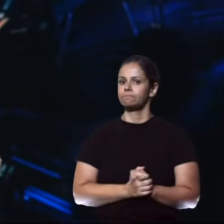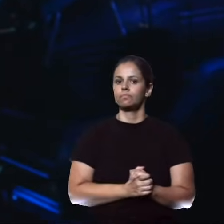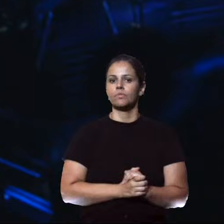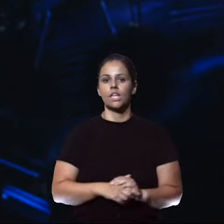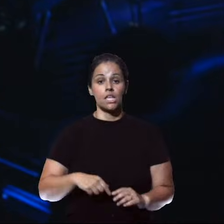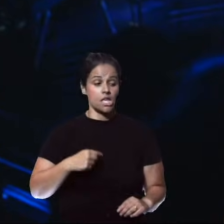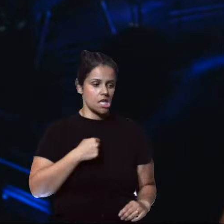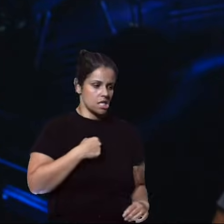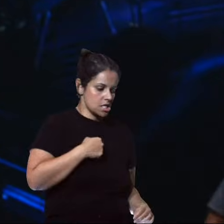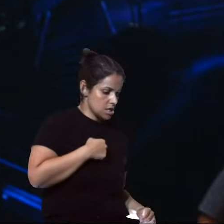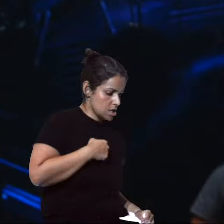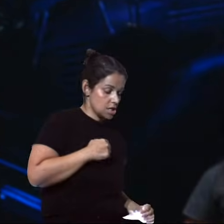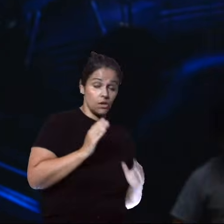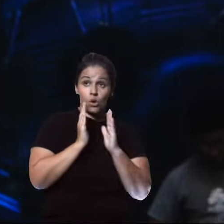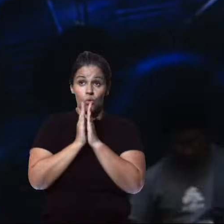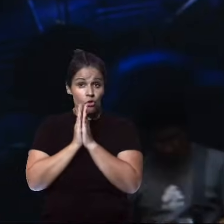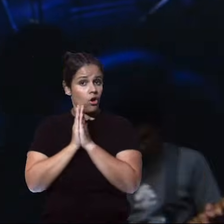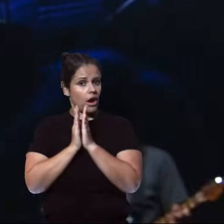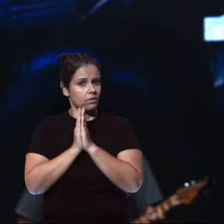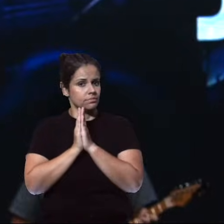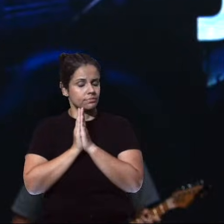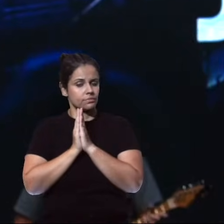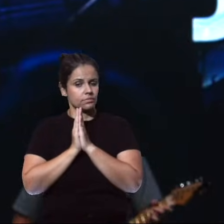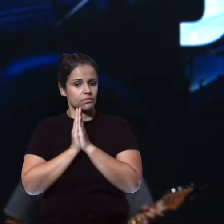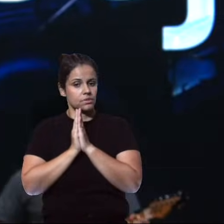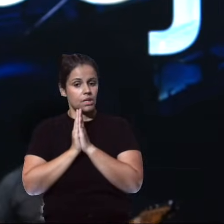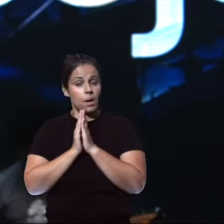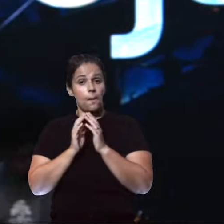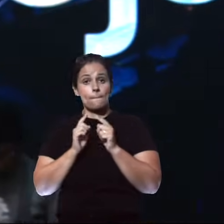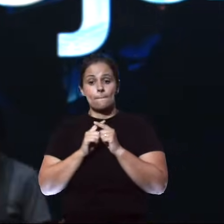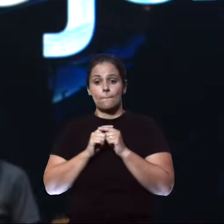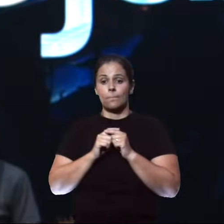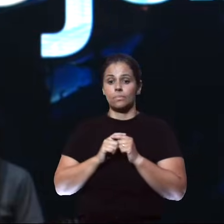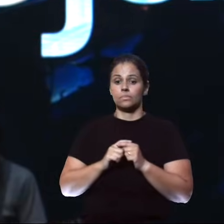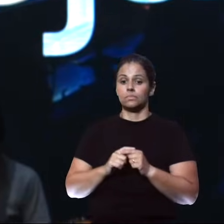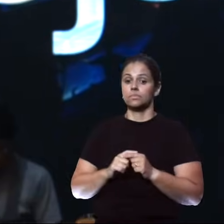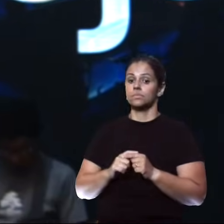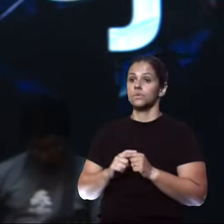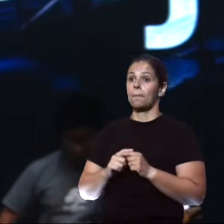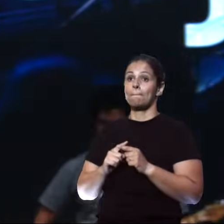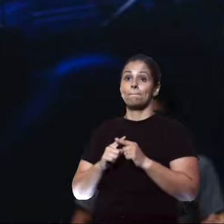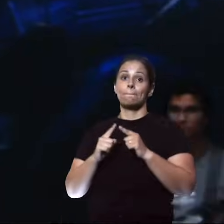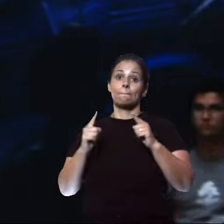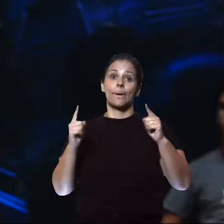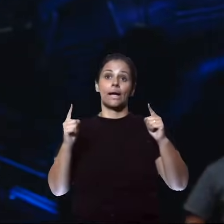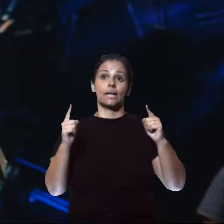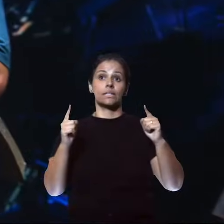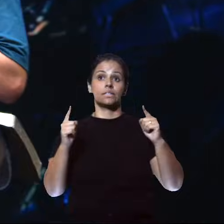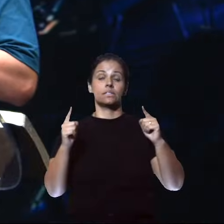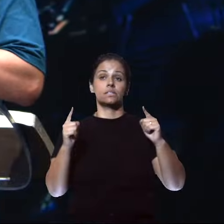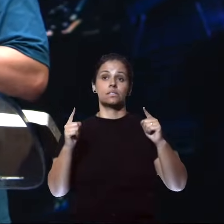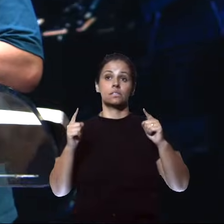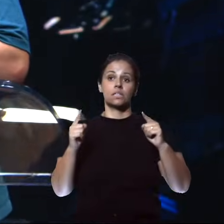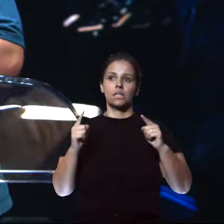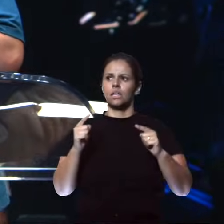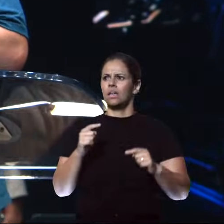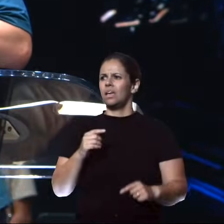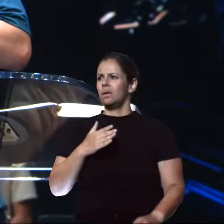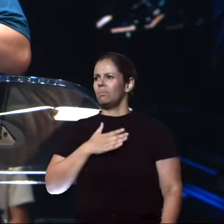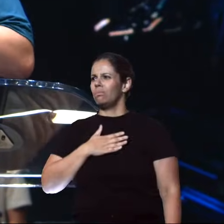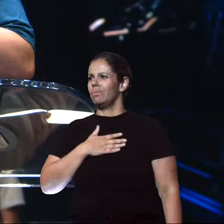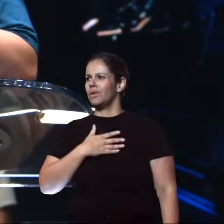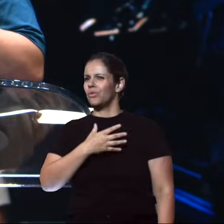E a gente ora. E aí, peraí, deu 5 minutos, mas meu filho me chamou porque eu preciso atender